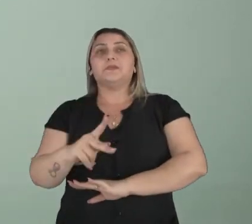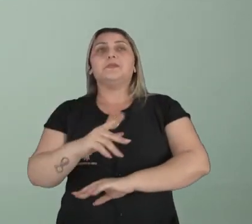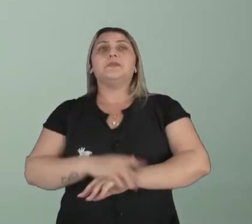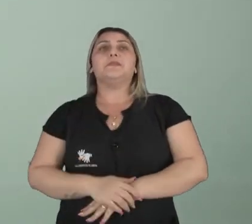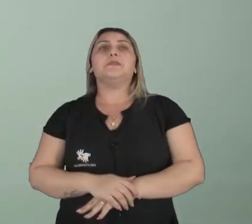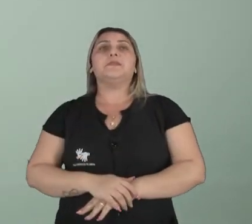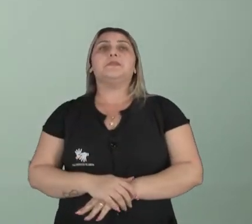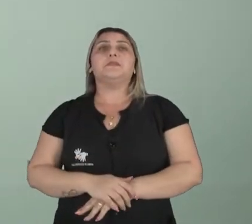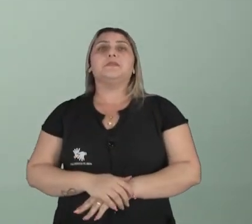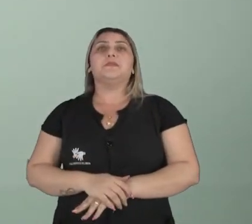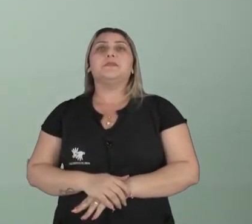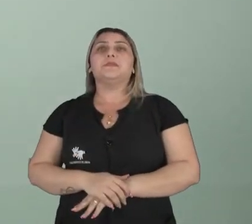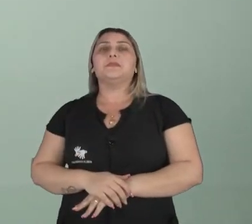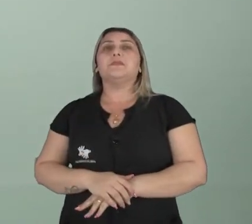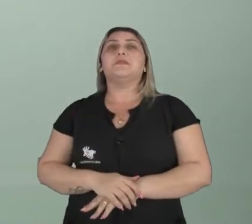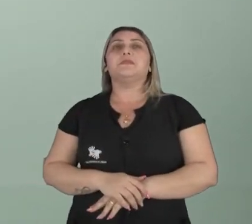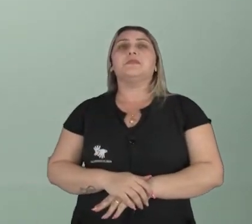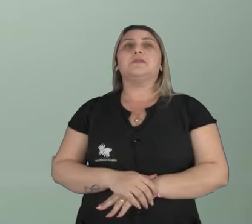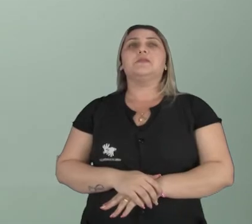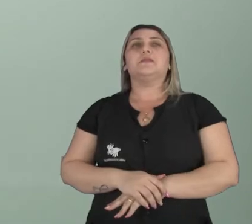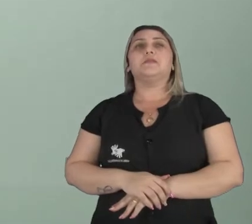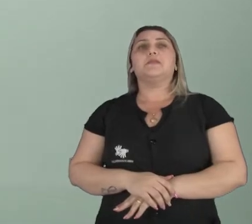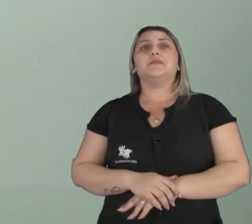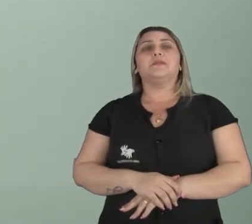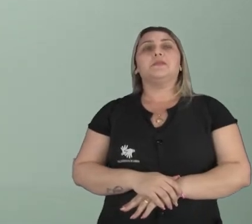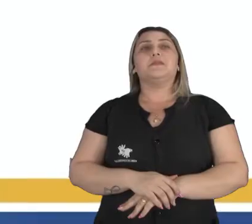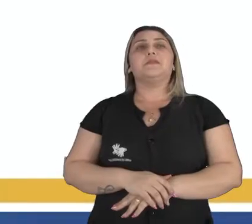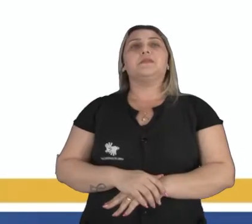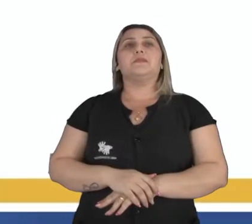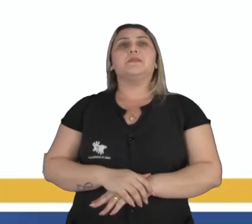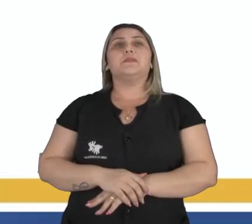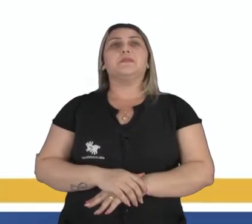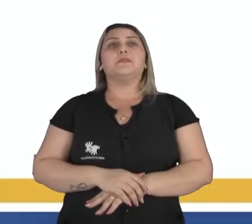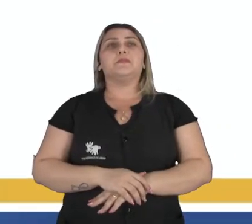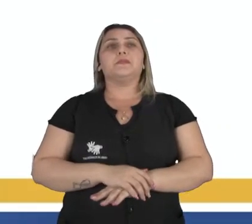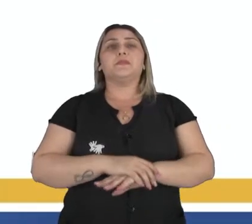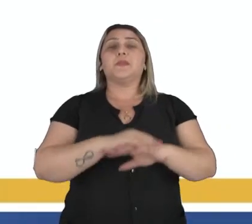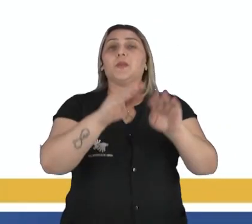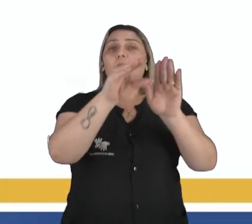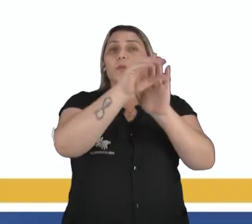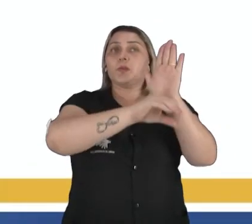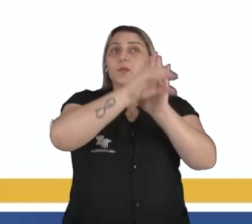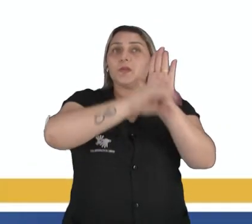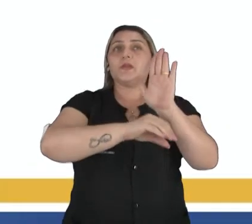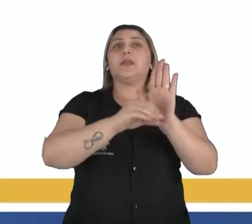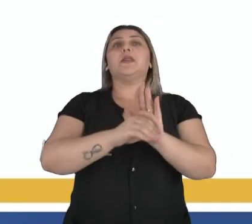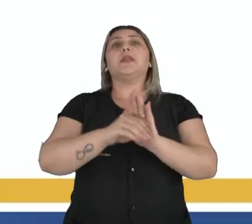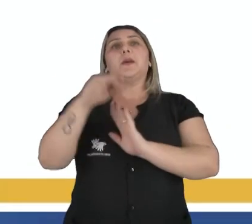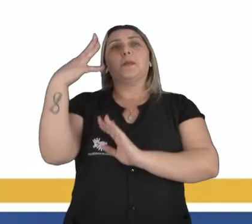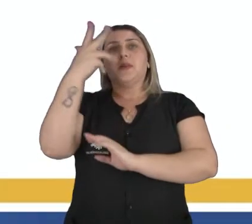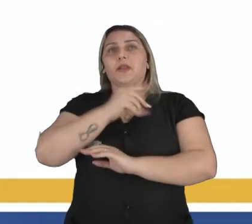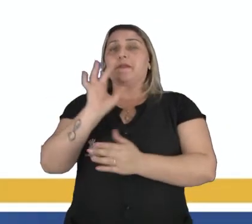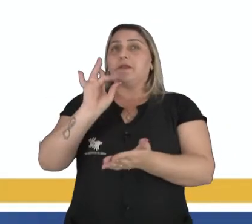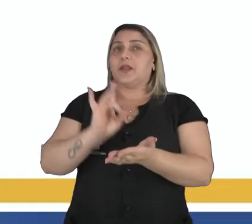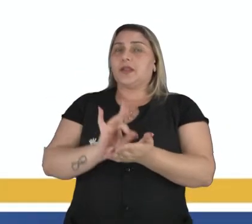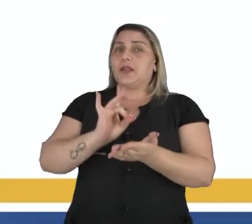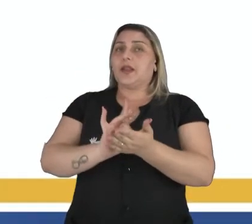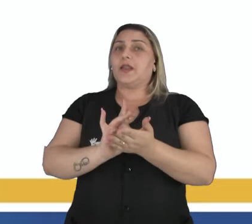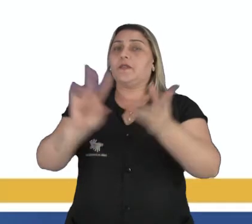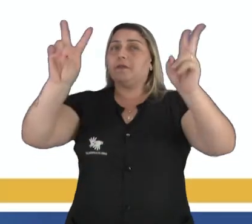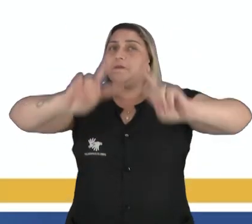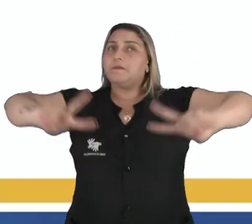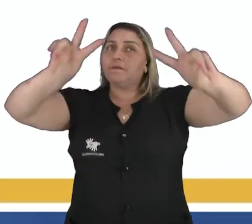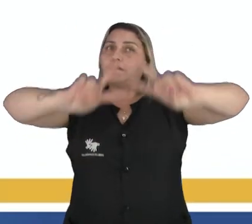vamos seguir aqui e falar no conceito de beleza que na verdade é virtual os indivíduos como seres sociais sente-se